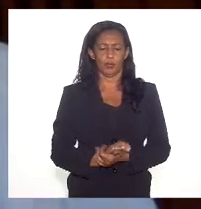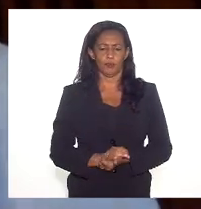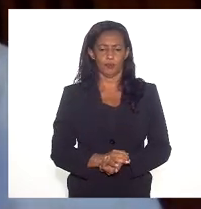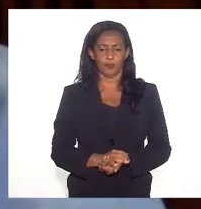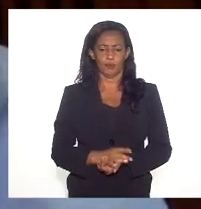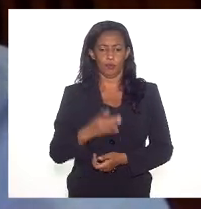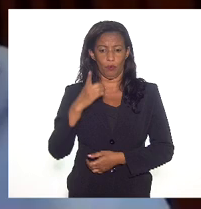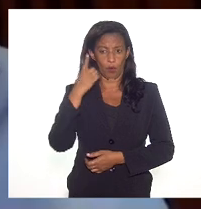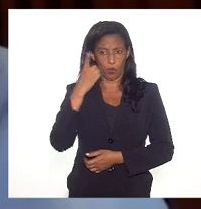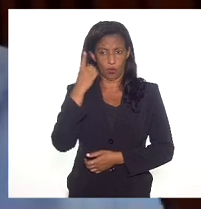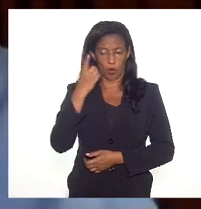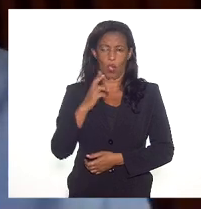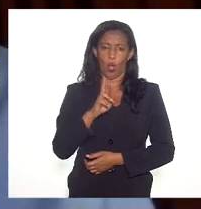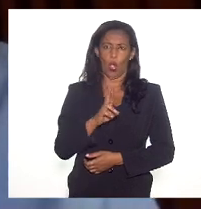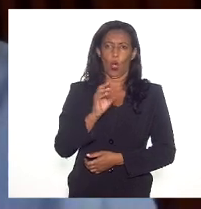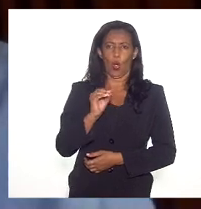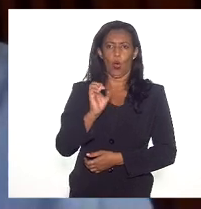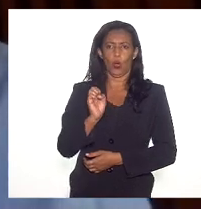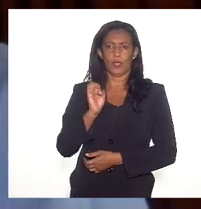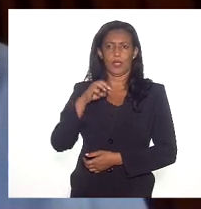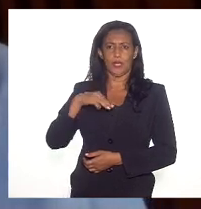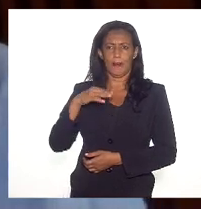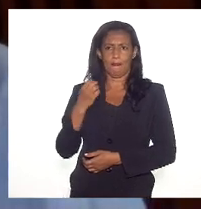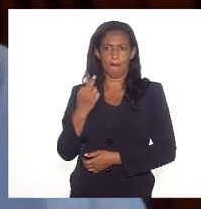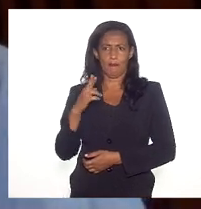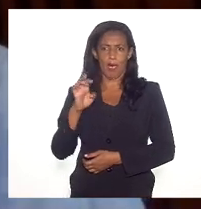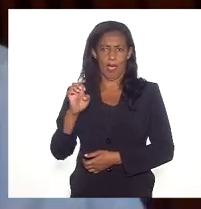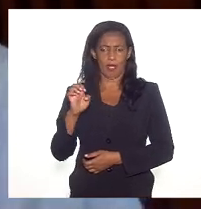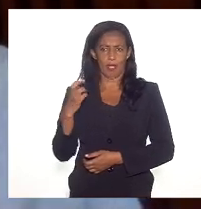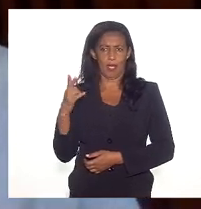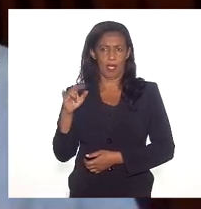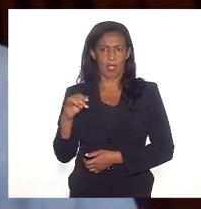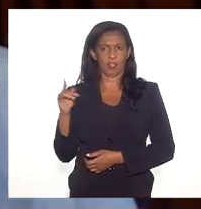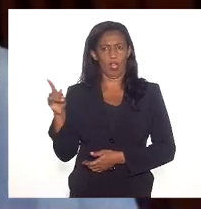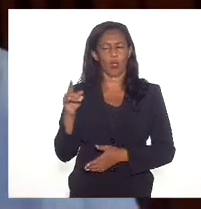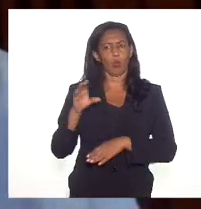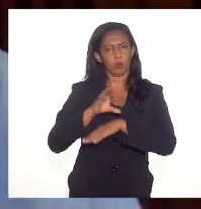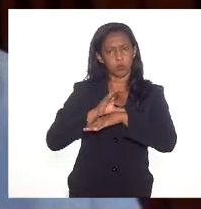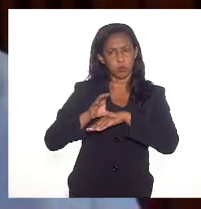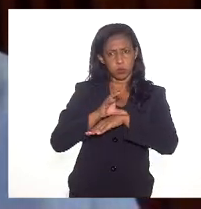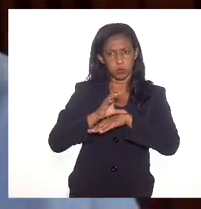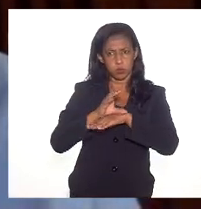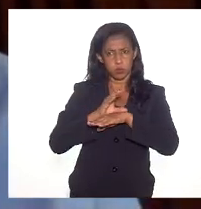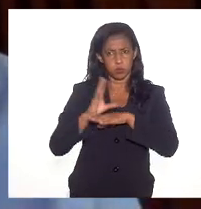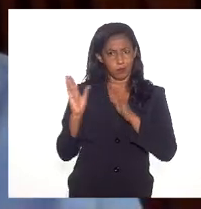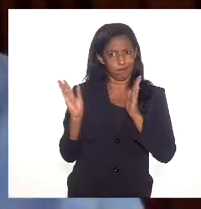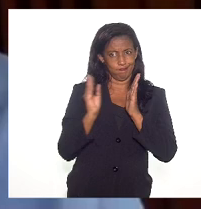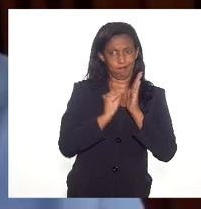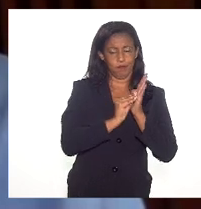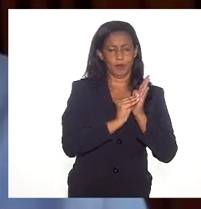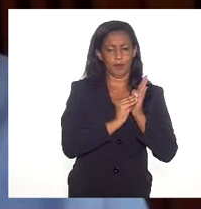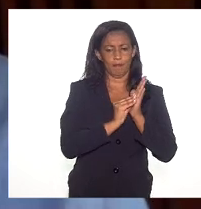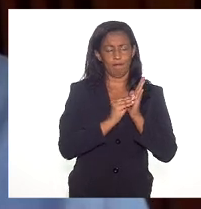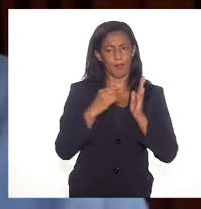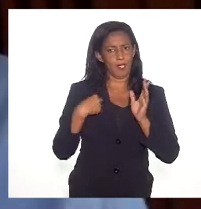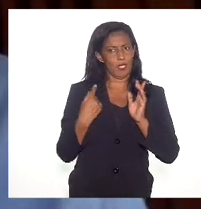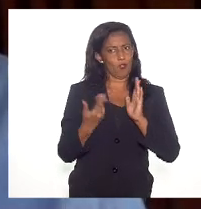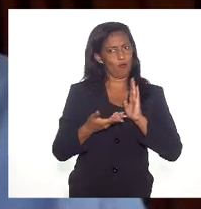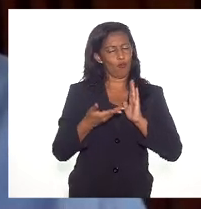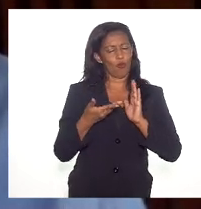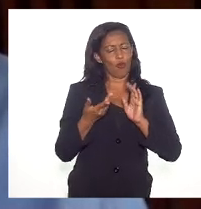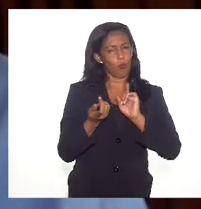O deputado Rosenberg Reis deu parecer pela constitucionalidade e eu vou divergir do parecer.